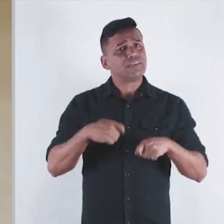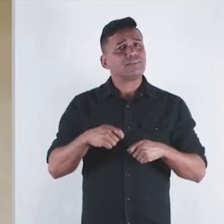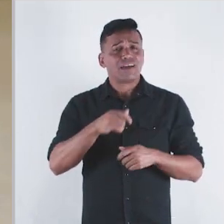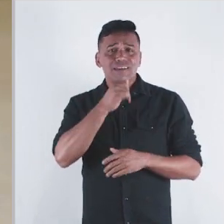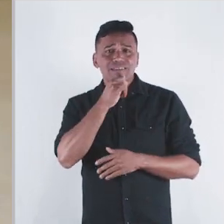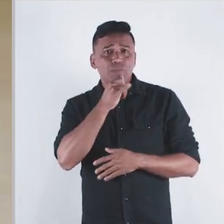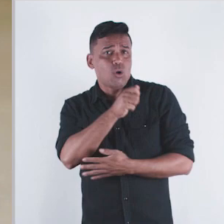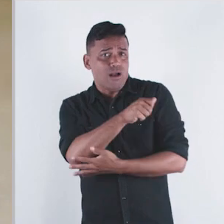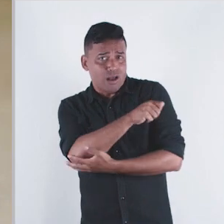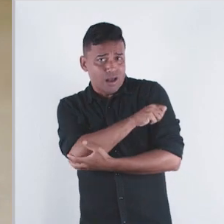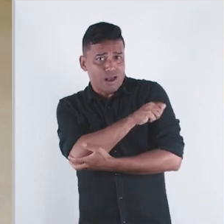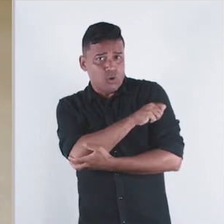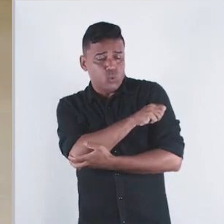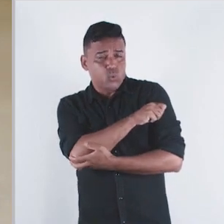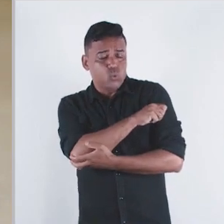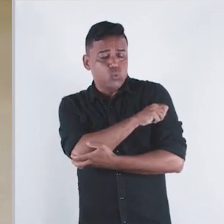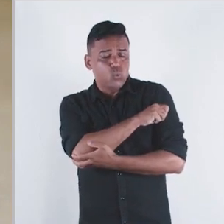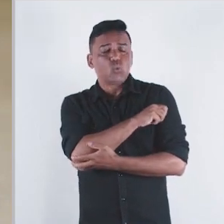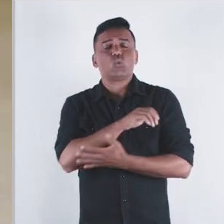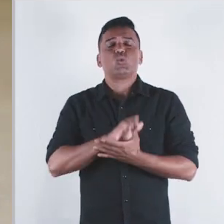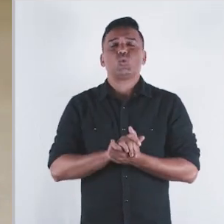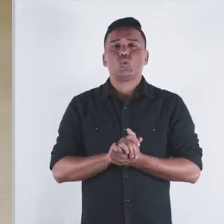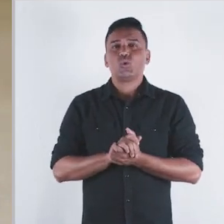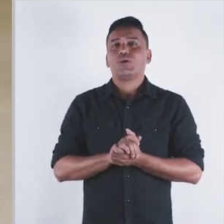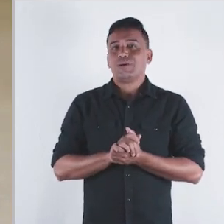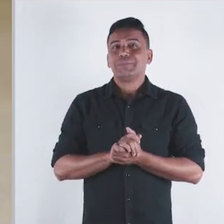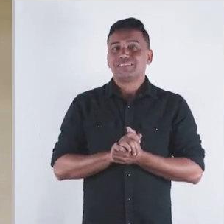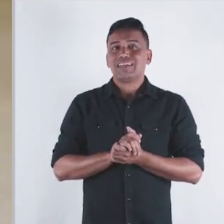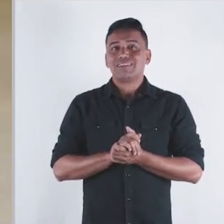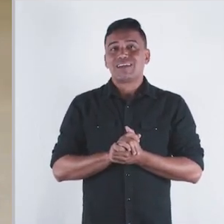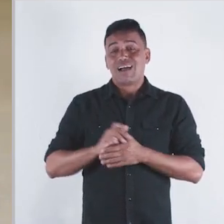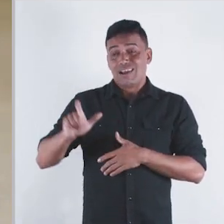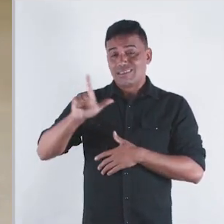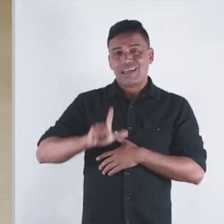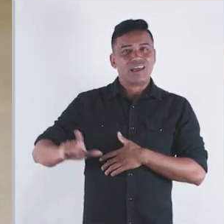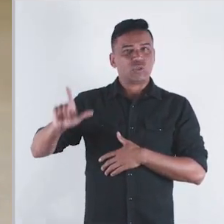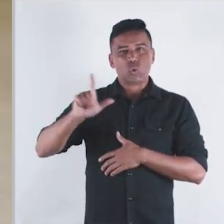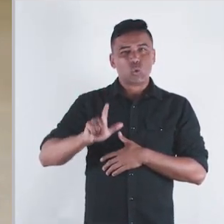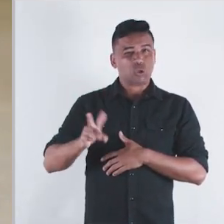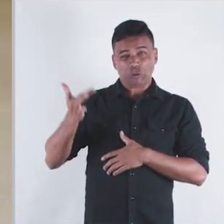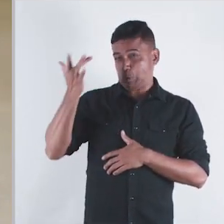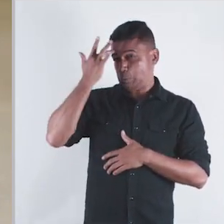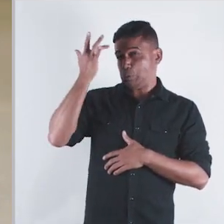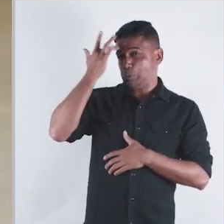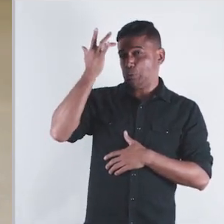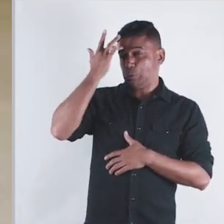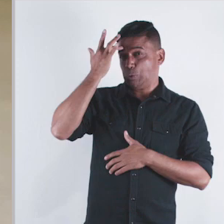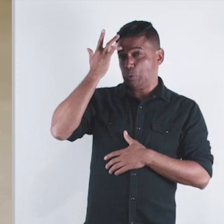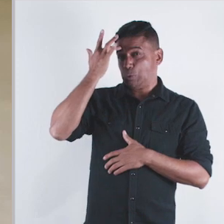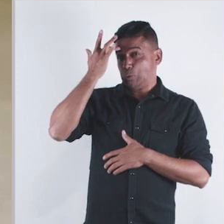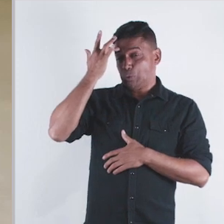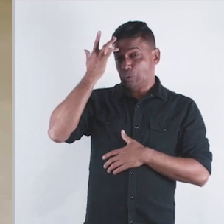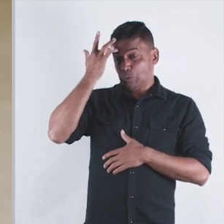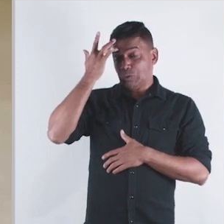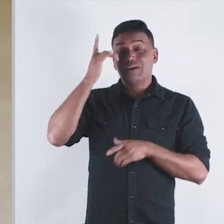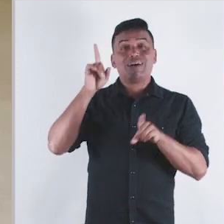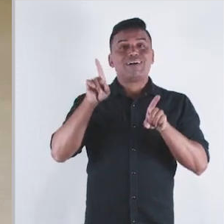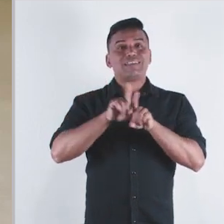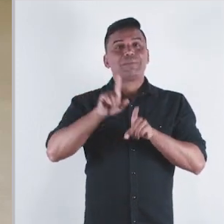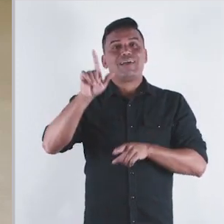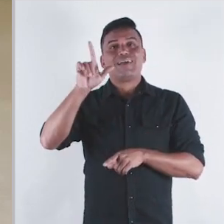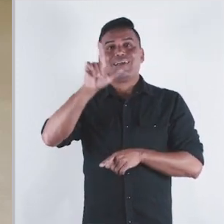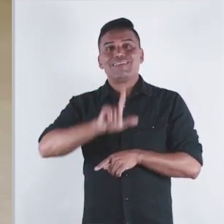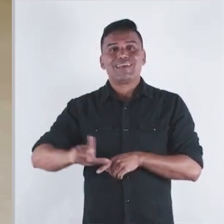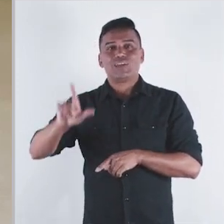alunos tenham letramento literário e que os alunos tenham letramento digital.